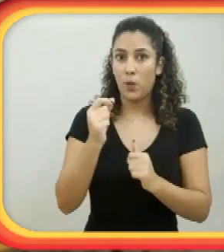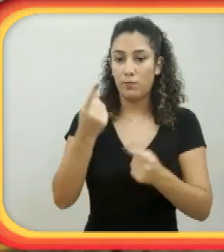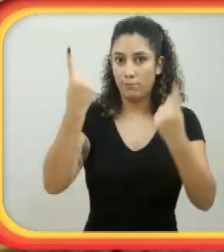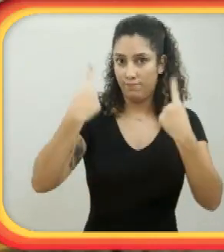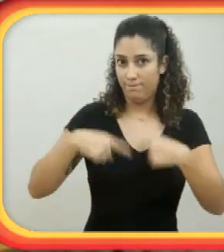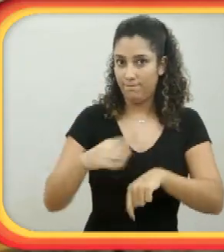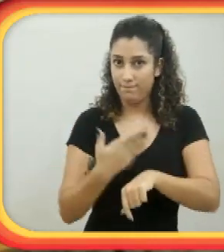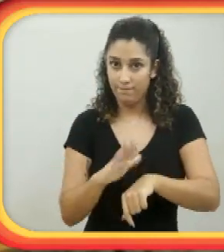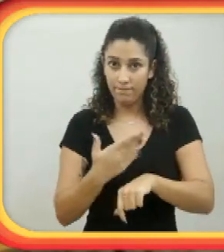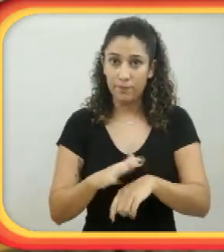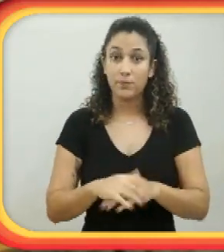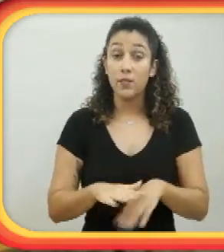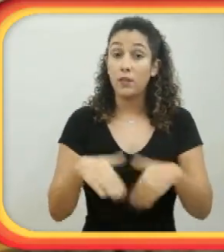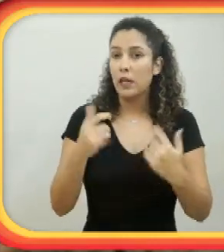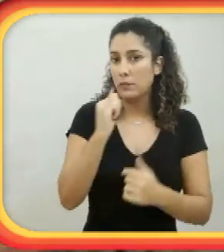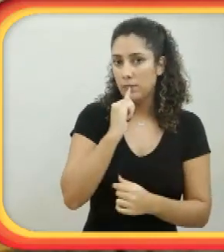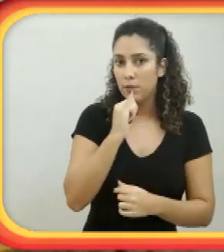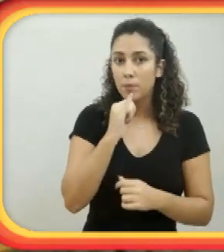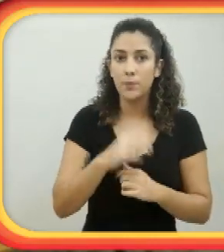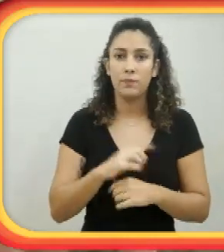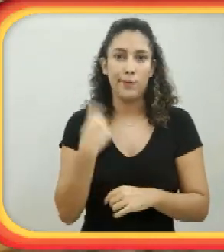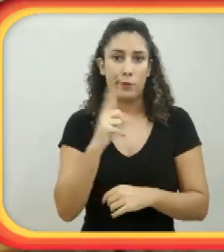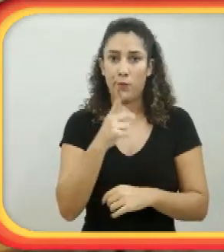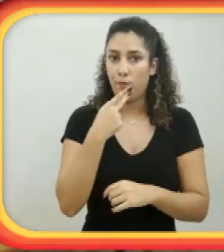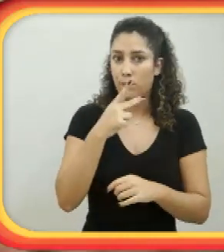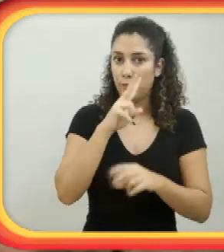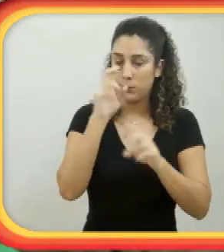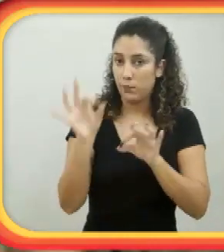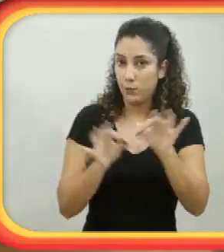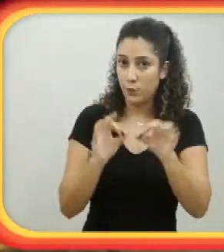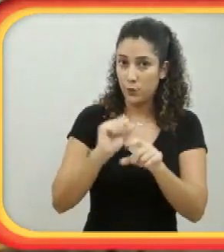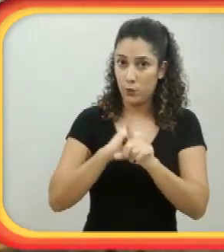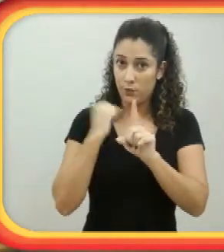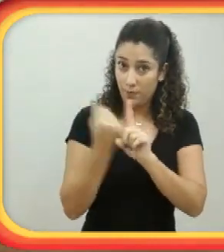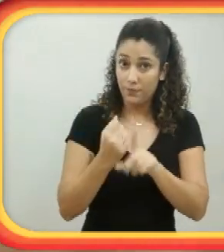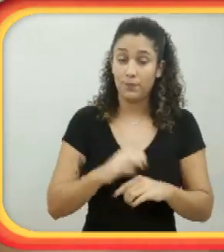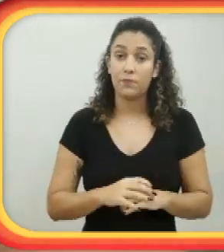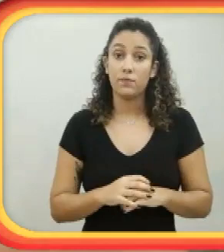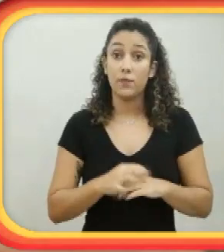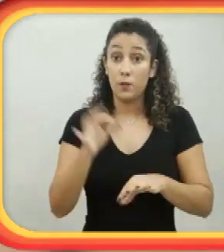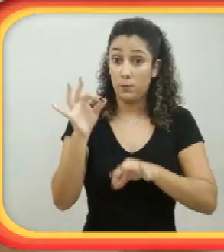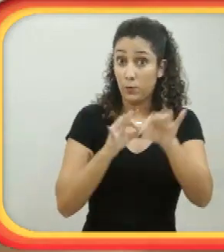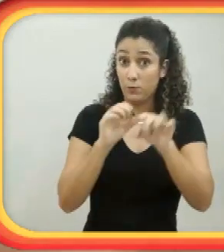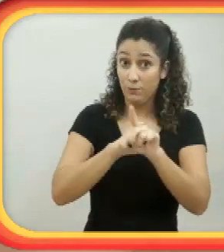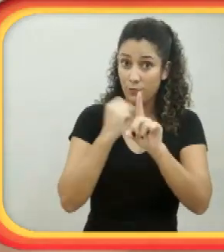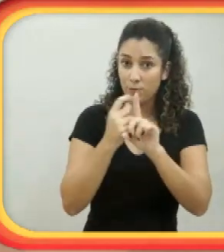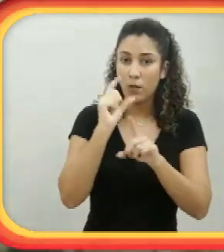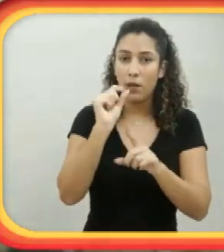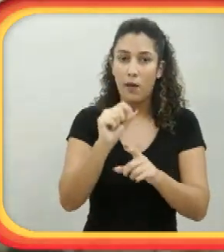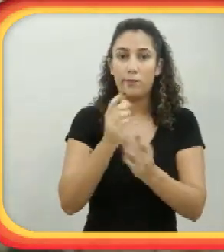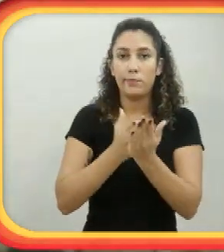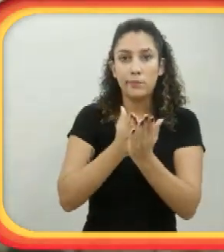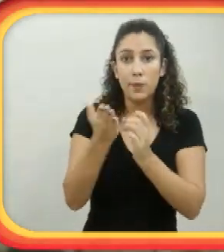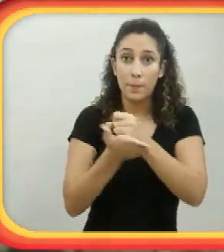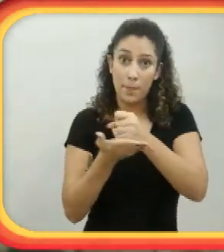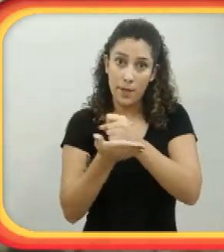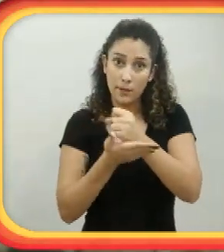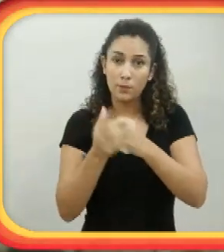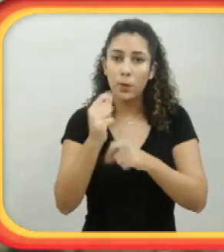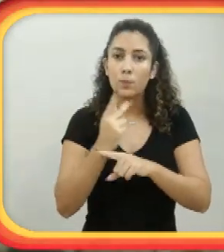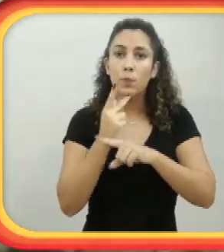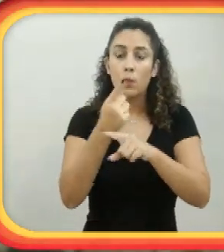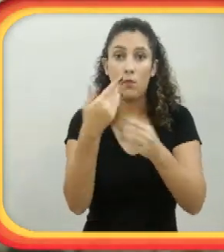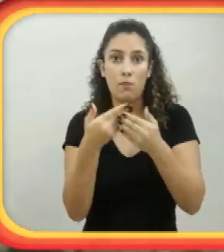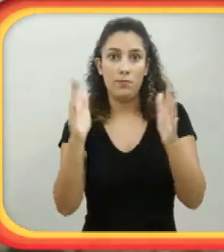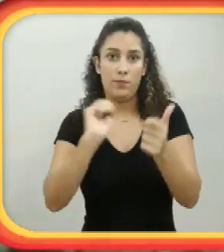atleta de alto rendimento. E nem, por exemplo, a gente não fala de projeto social. Projeto social é uma base ampla, você procura abrir o esporte para muitos. Por isso que a gente não tem um número